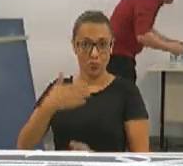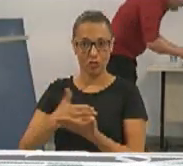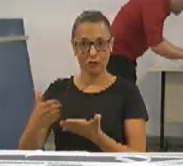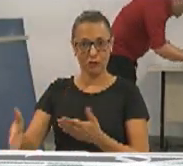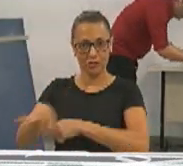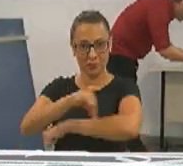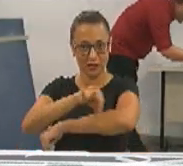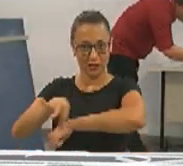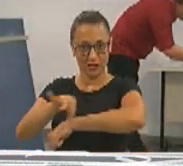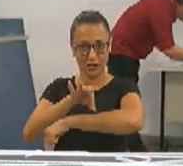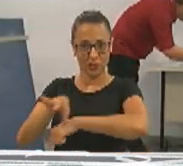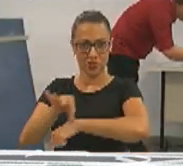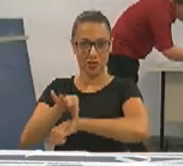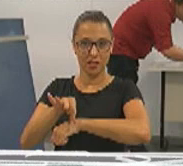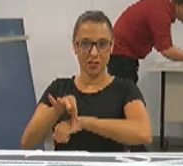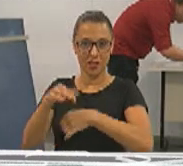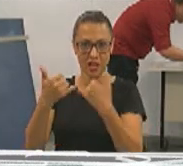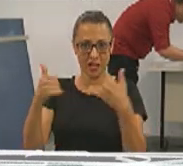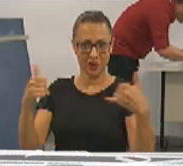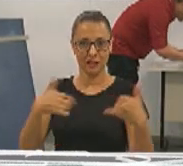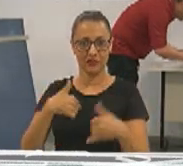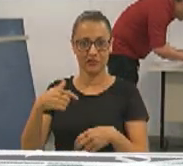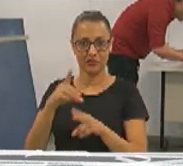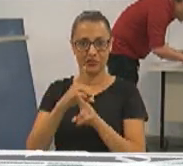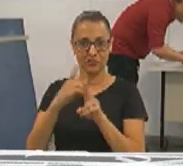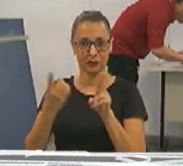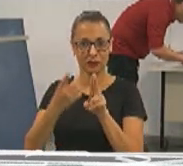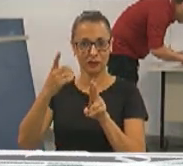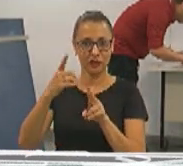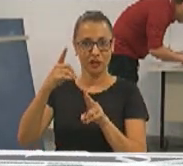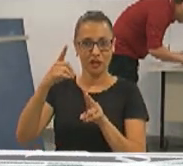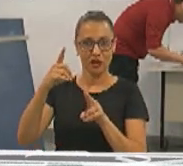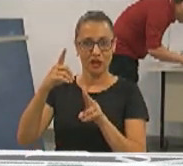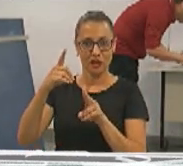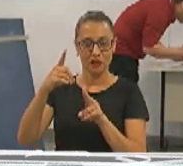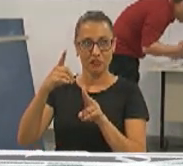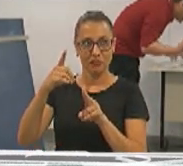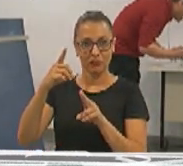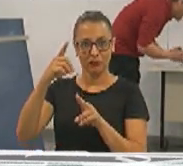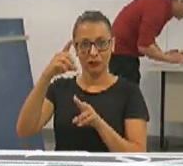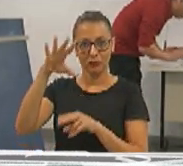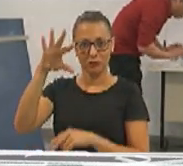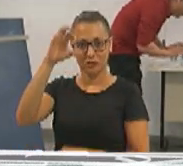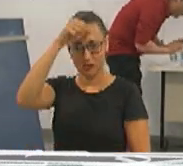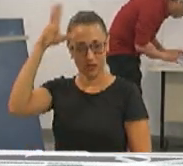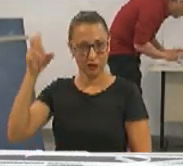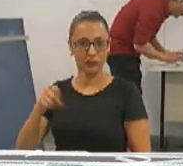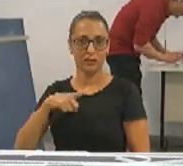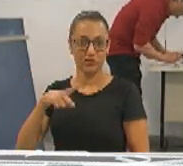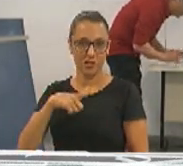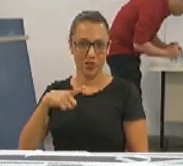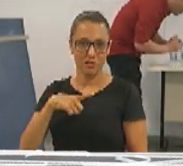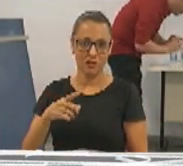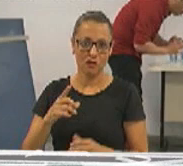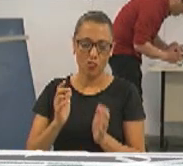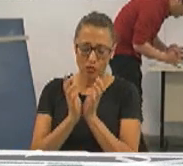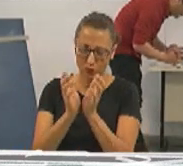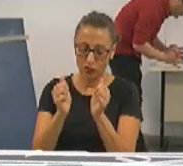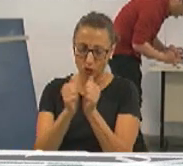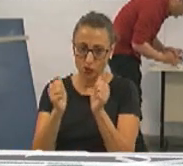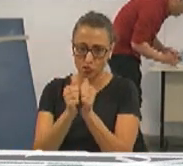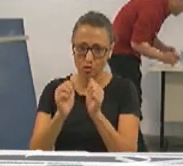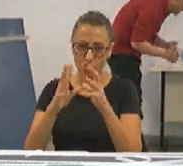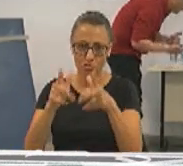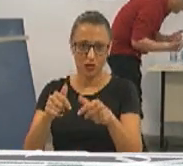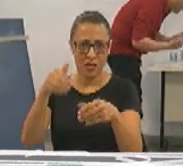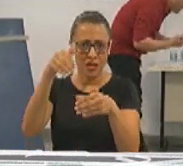elétrica na Universidade Federal do Mato Grosso do Sul. Fui do movimento estudantil, presidente do centro acadêmico, concorri ao DCE, não fui